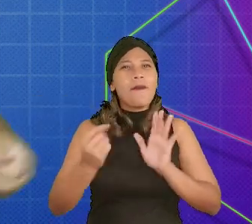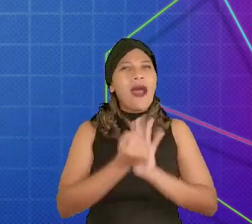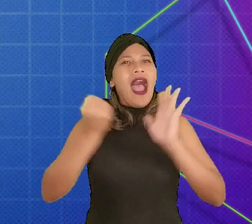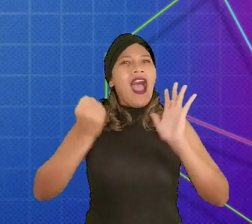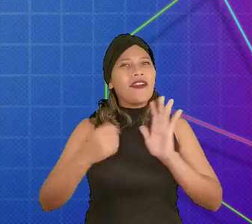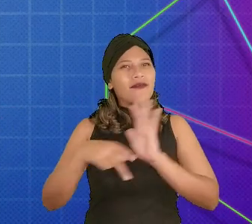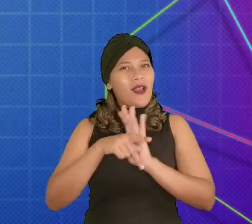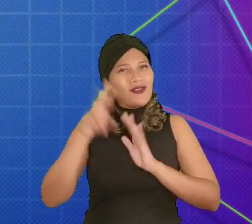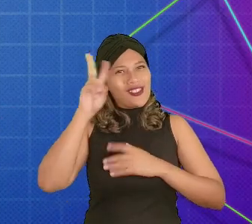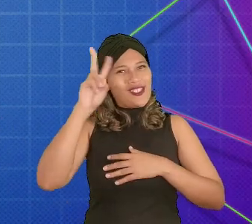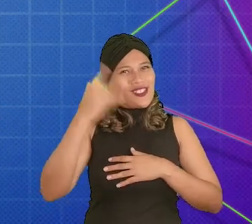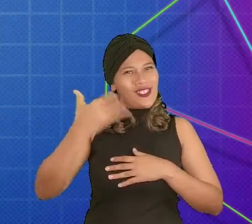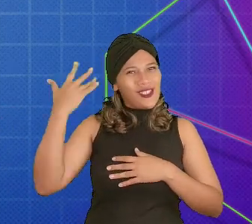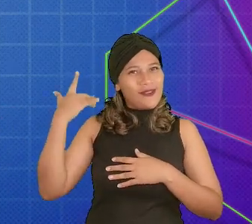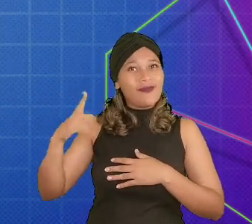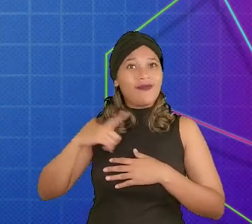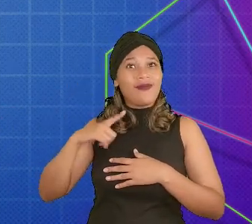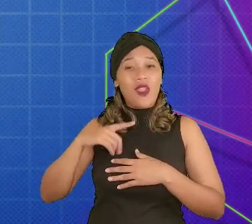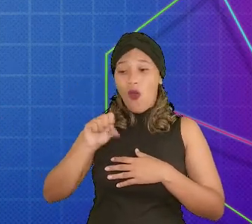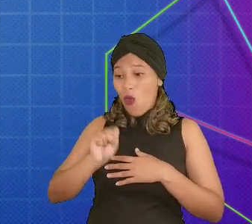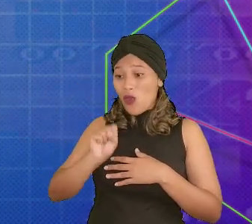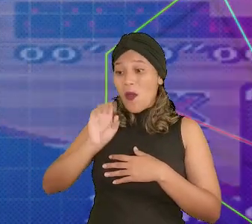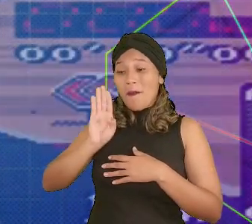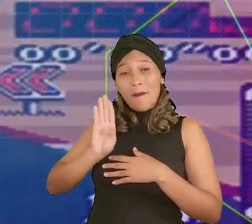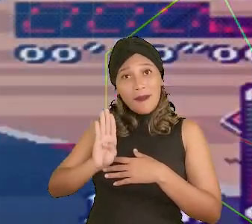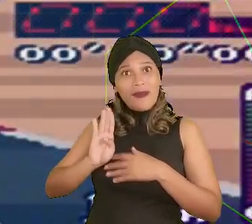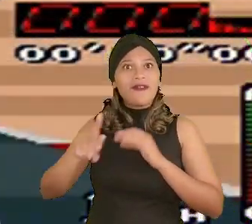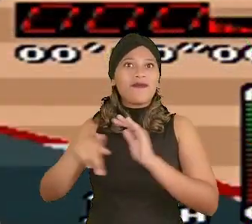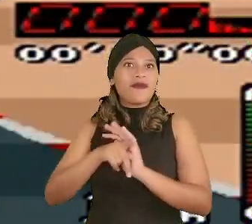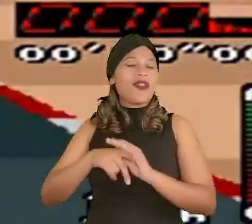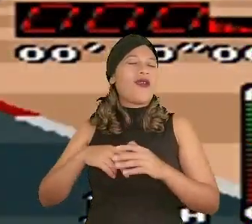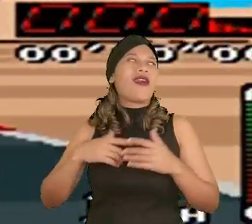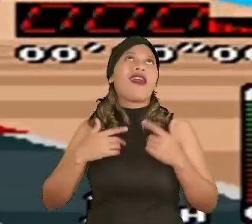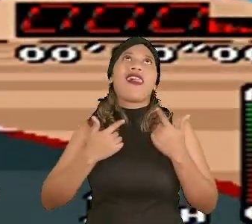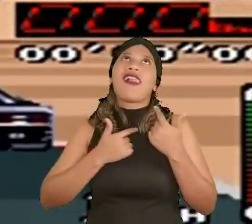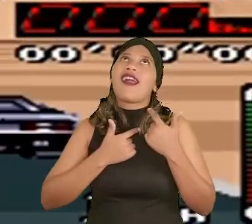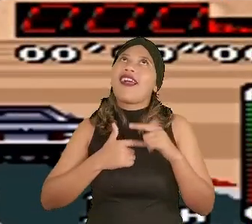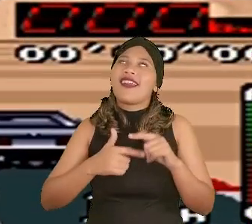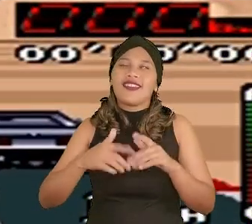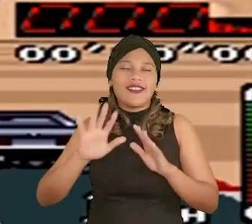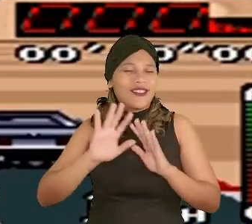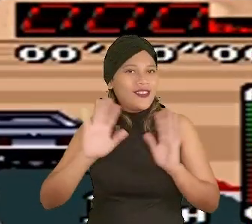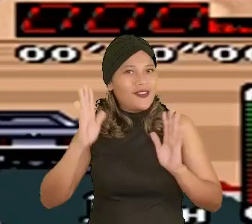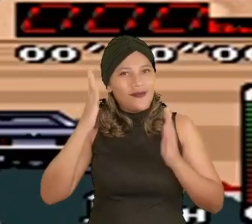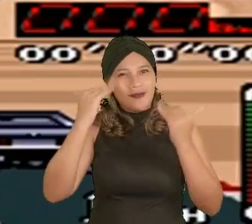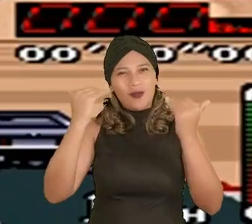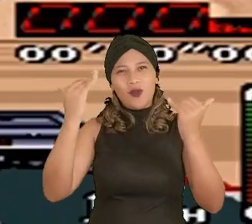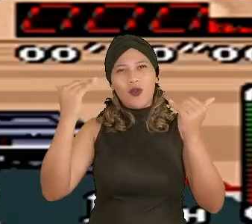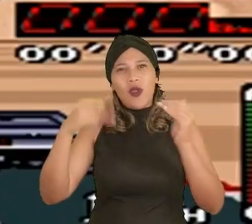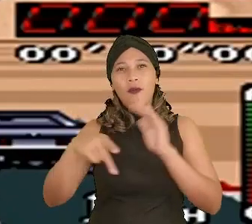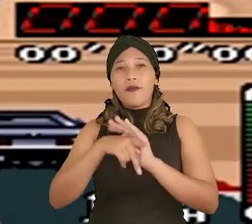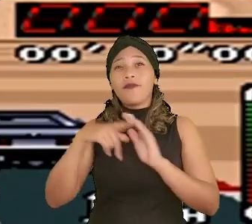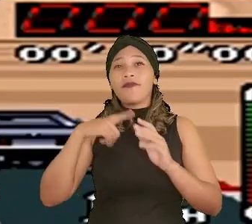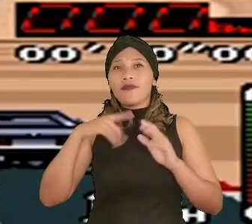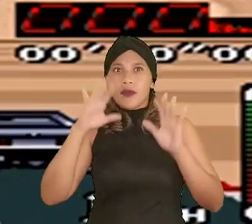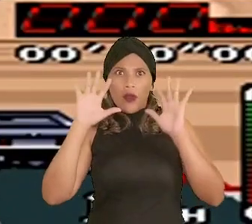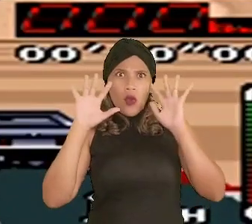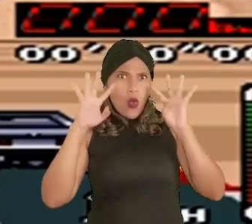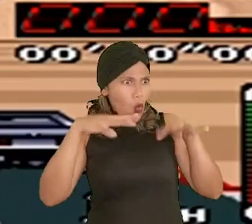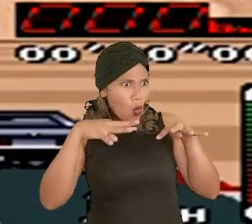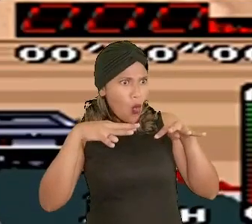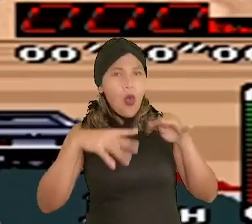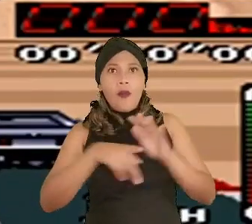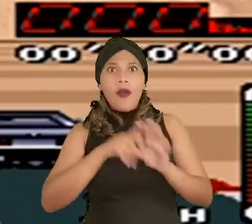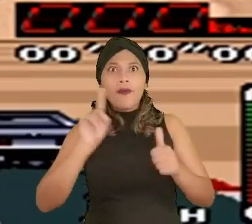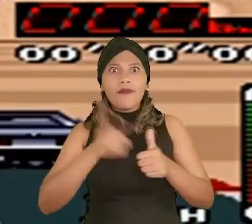história dos games. Desde os 8 bits, que são um clássico dos games, a música se tornou o elemento que mais chama a atenção dos